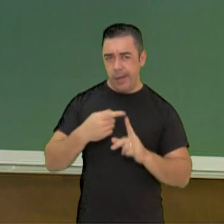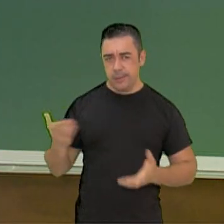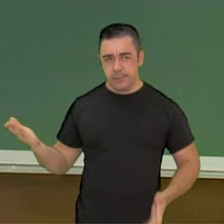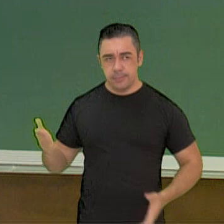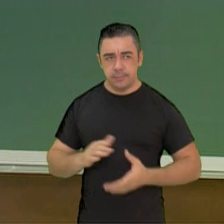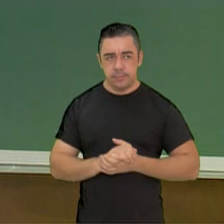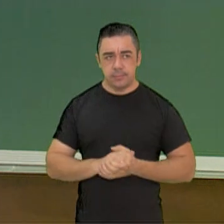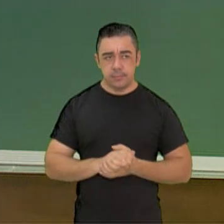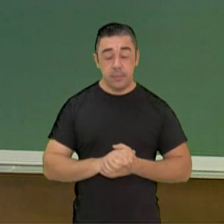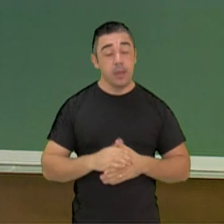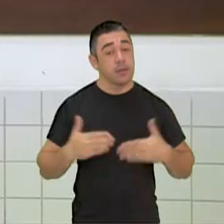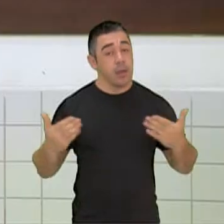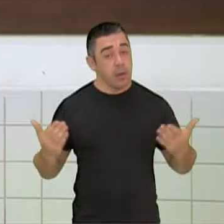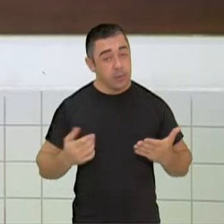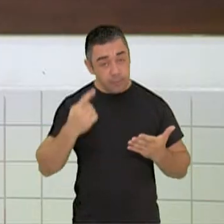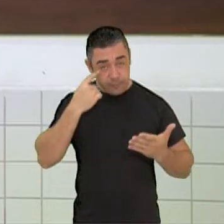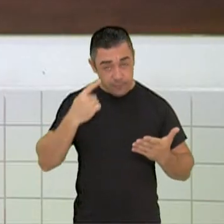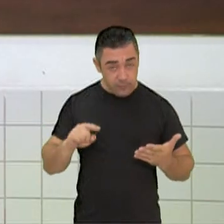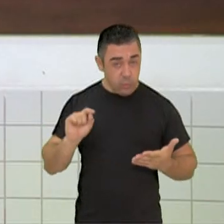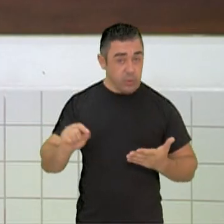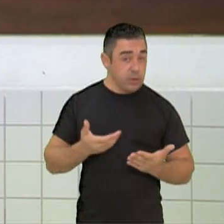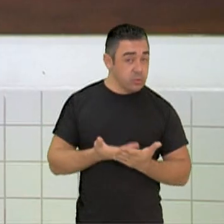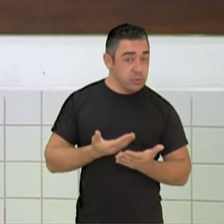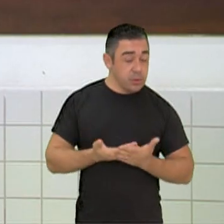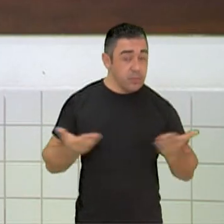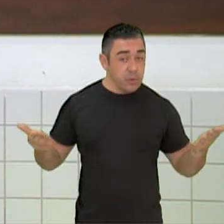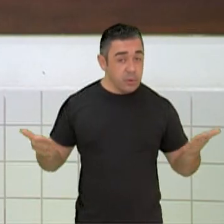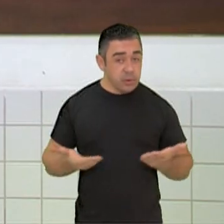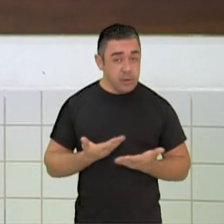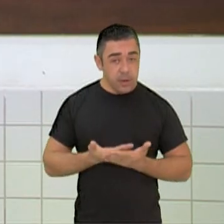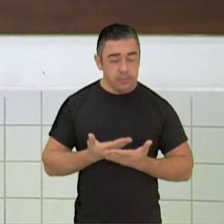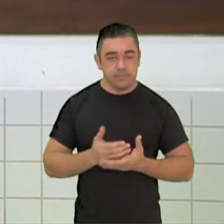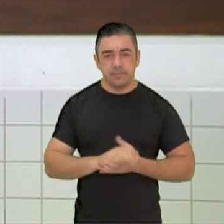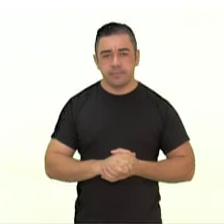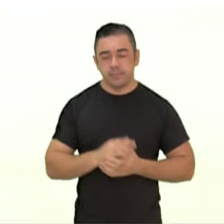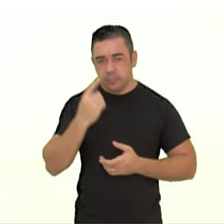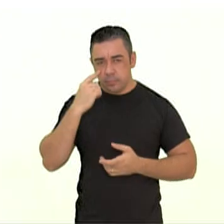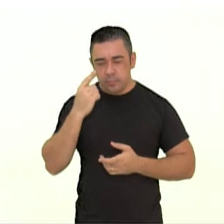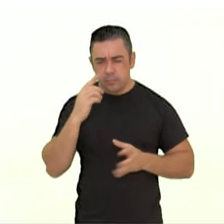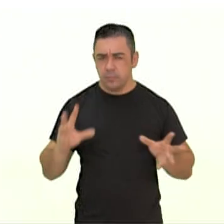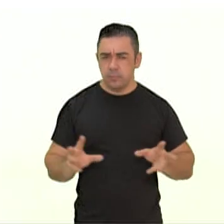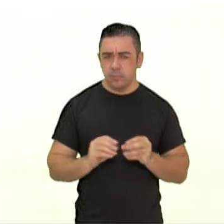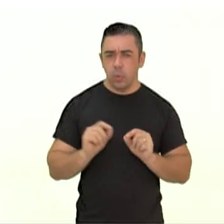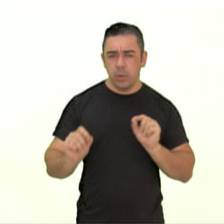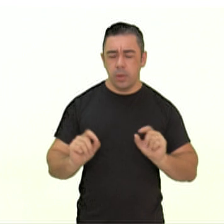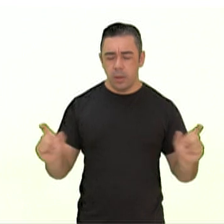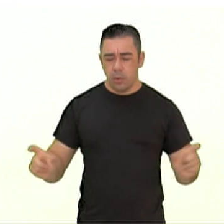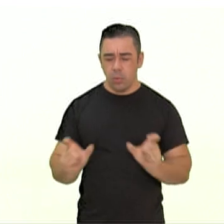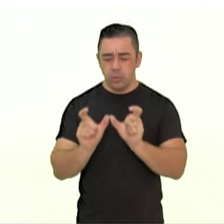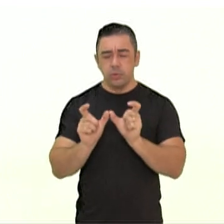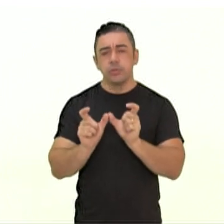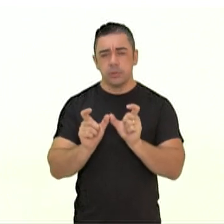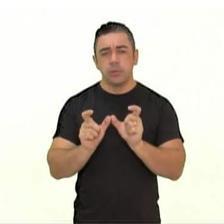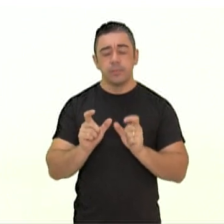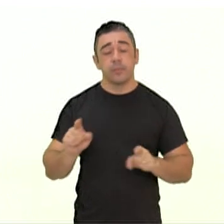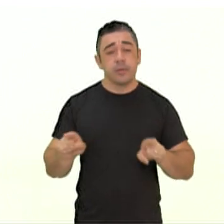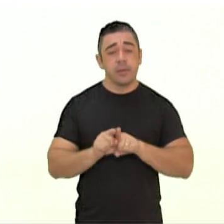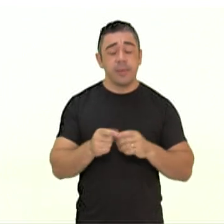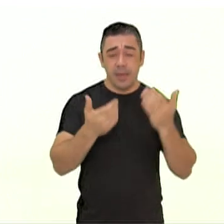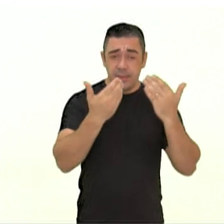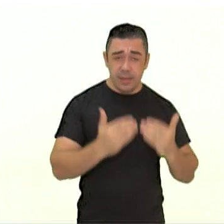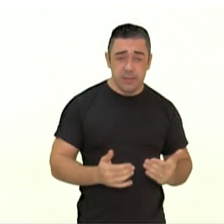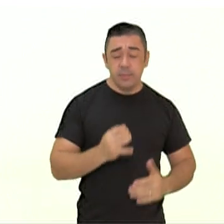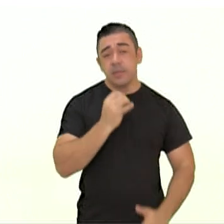pessoal? Então vamos ver agora o que estudamos na aula de hoje. Revisamos as conjunções coordenativas e